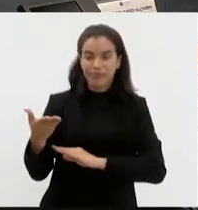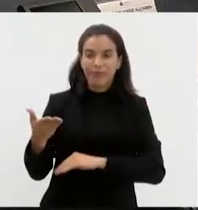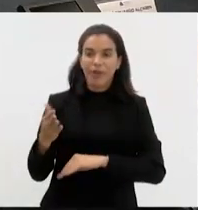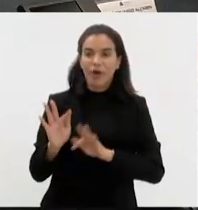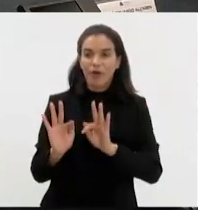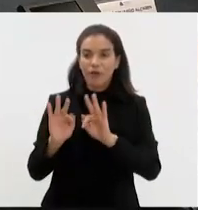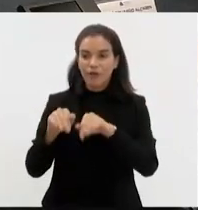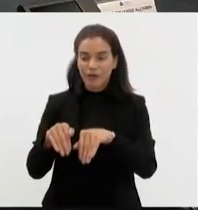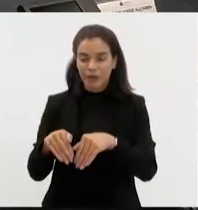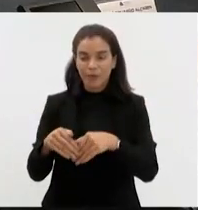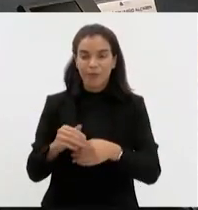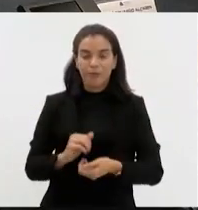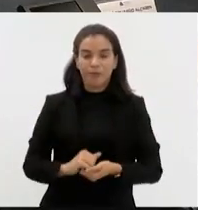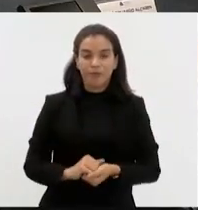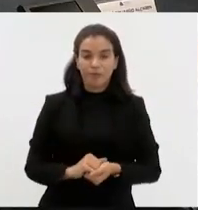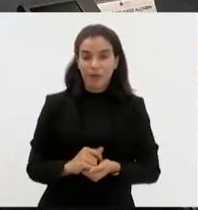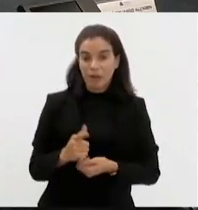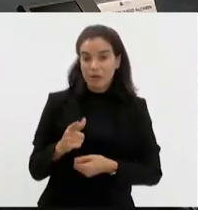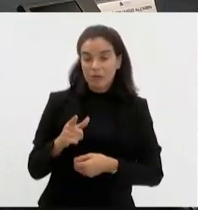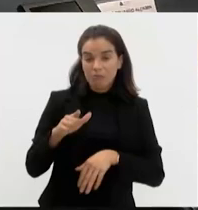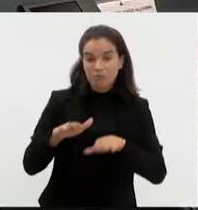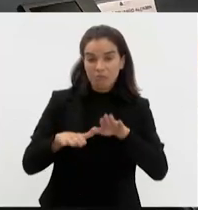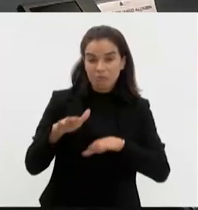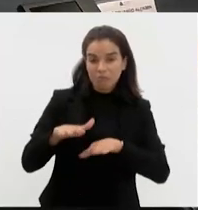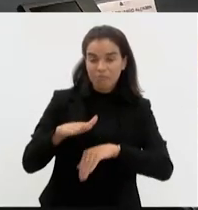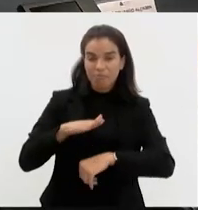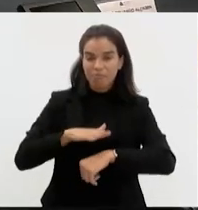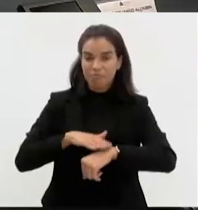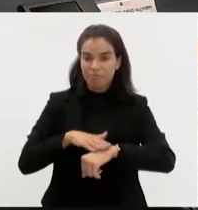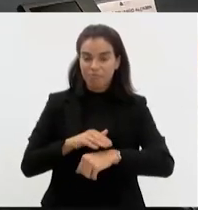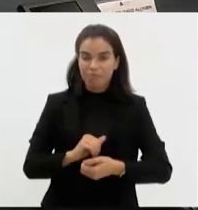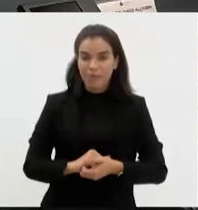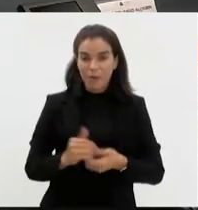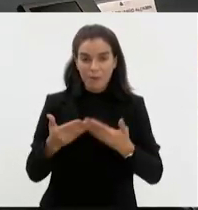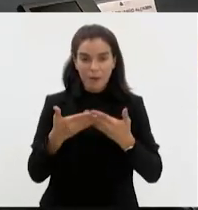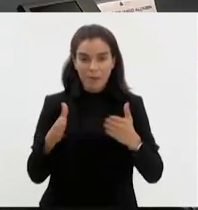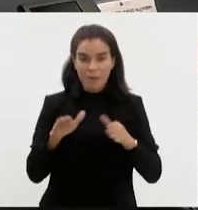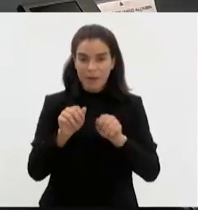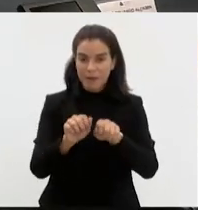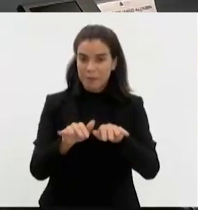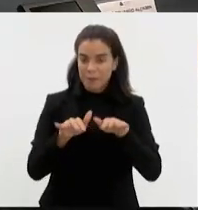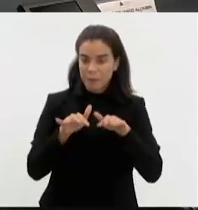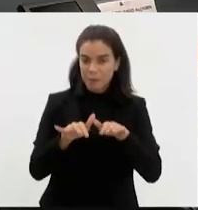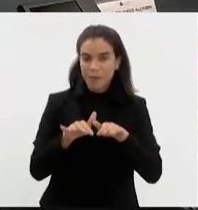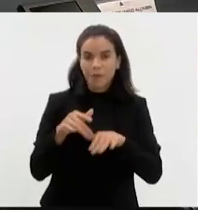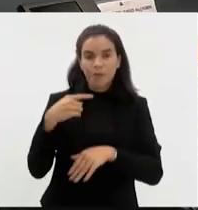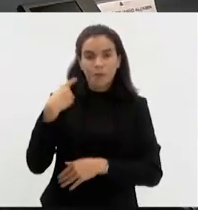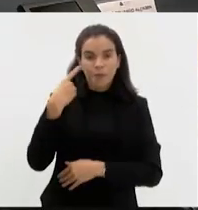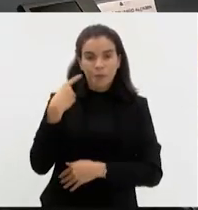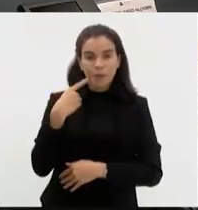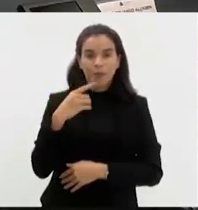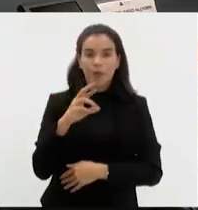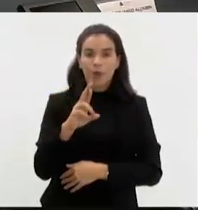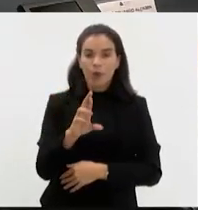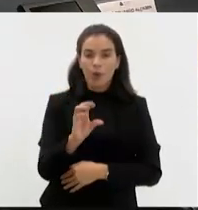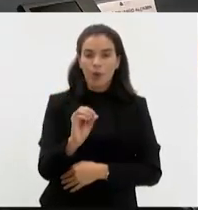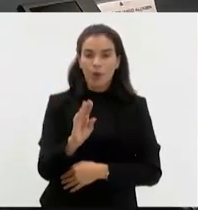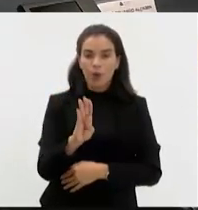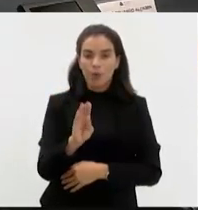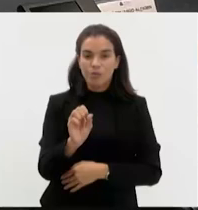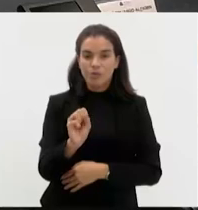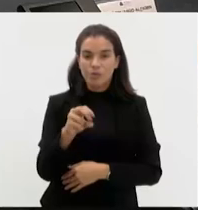painel de acordo com a disponibilidade do tempo para Abir os trabalhos o Dr Robson Marciel